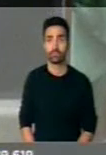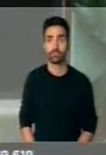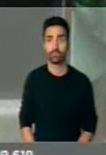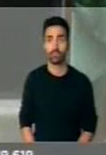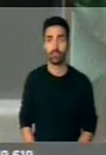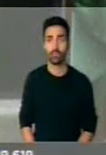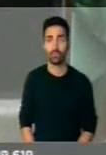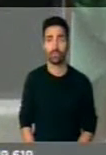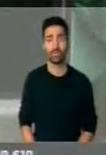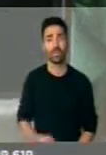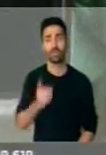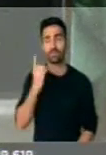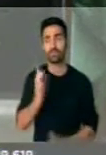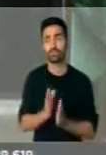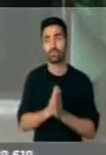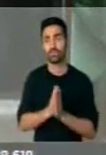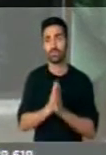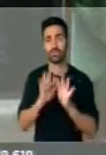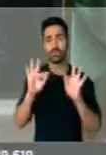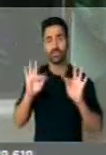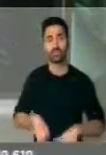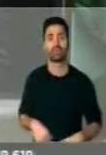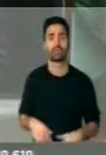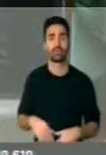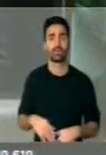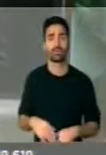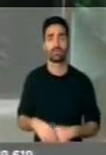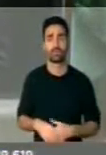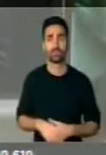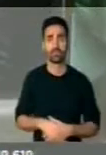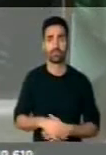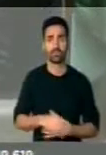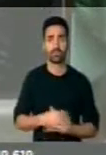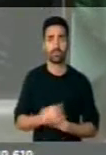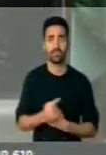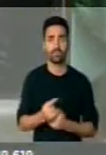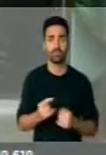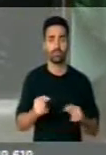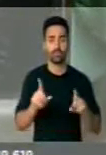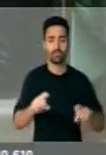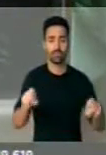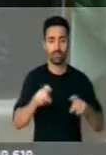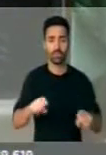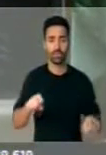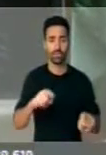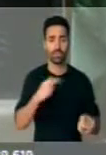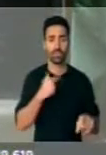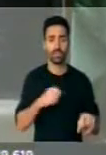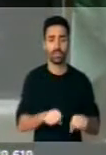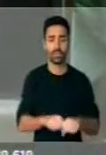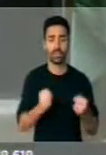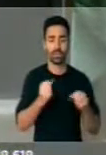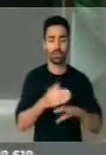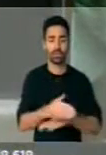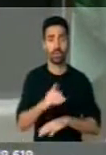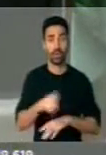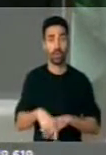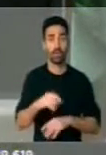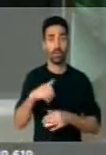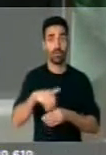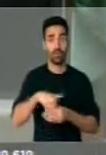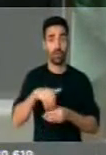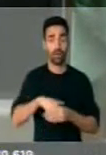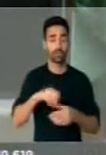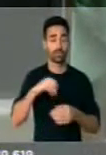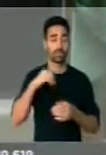Deputado, por gentileza, vamos concluir. A urna, os anteriores oradores é inviolável. não tiveram seus tempos O prorrogados. voto é secreto. E